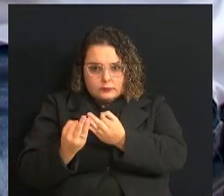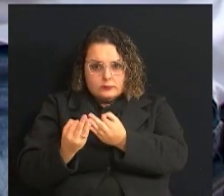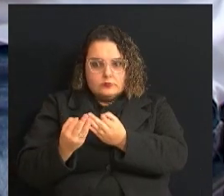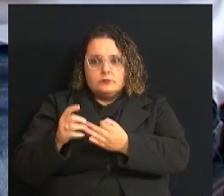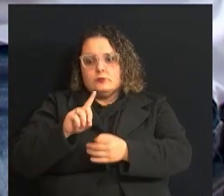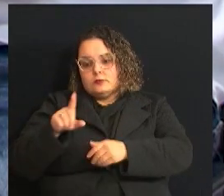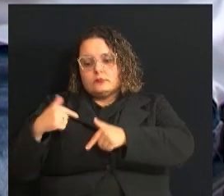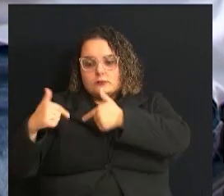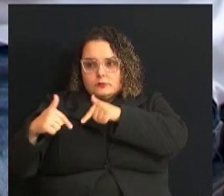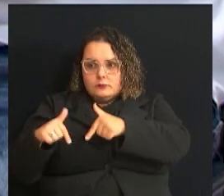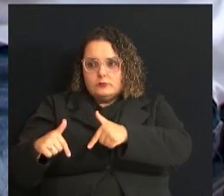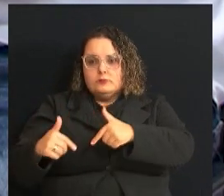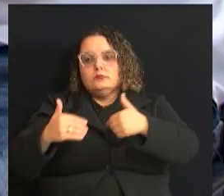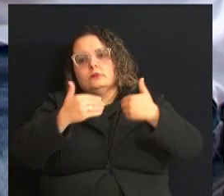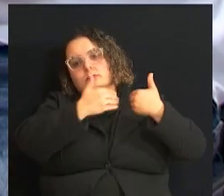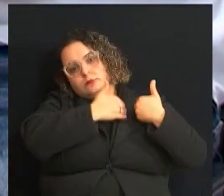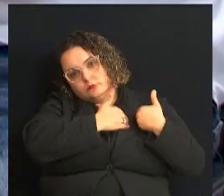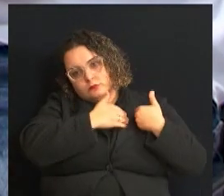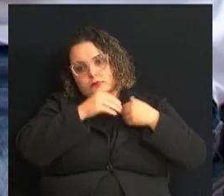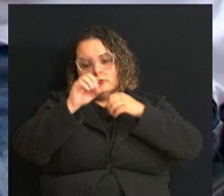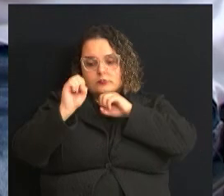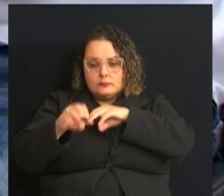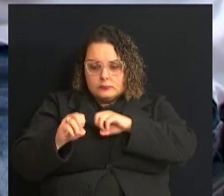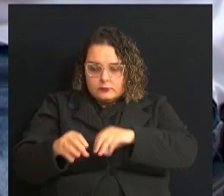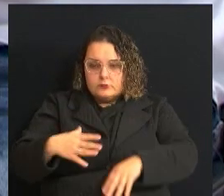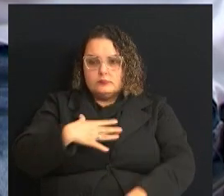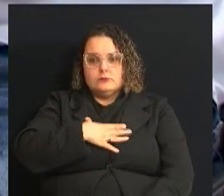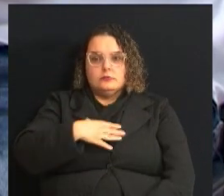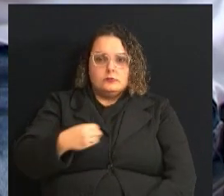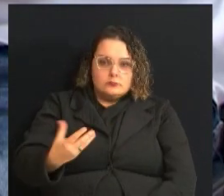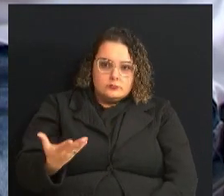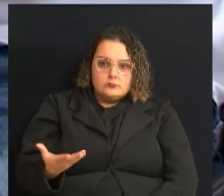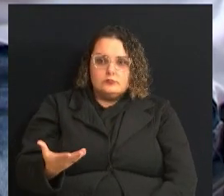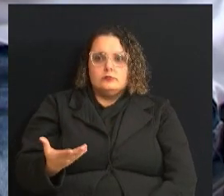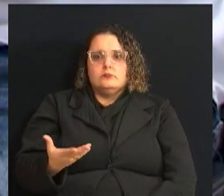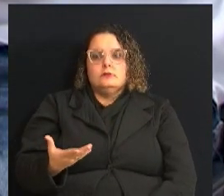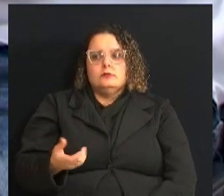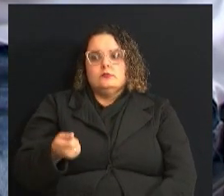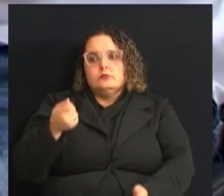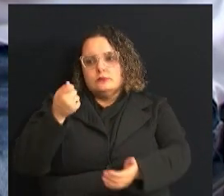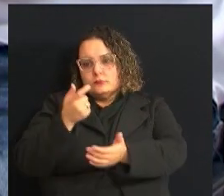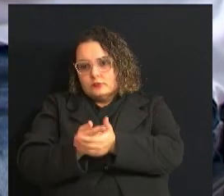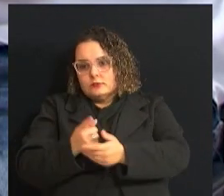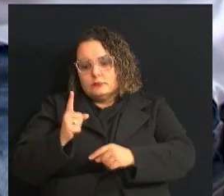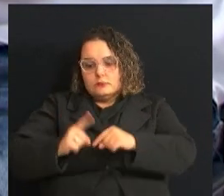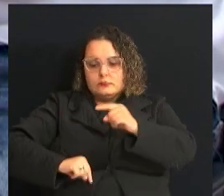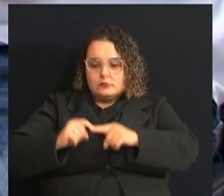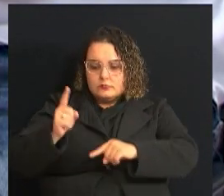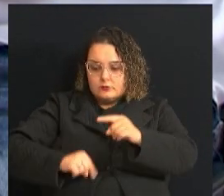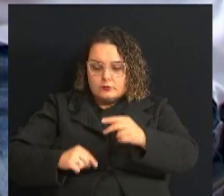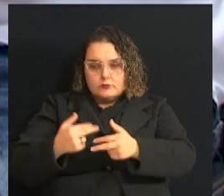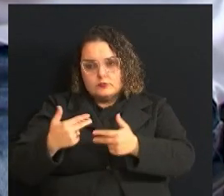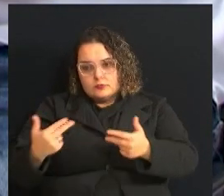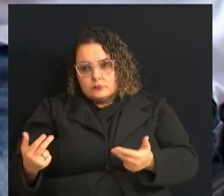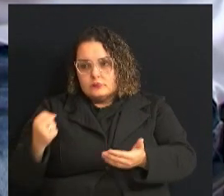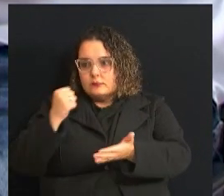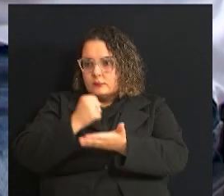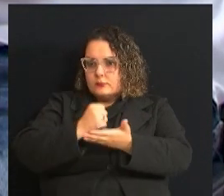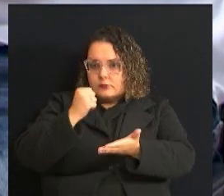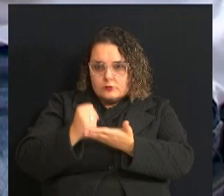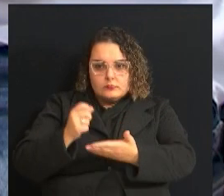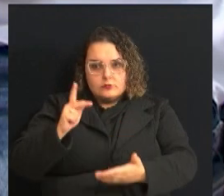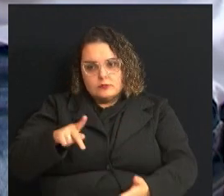trabalhando, se responsabilize pela educação dos filhos, que tenha condições de adquirir materiais, né, contratar professores, se